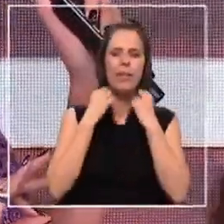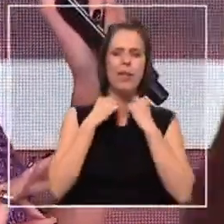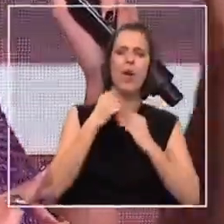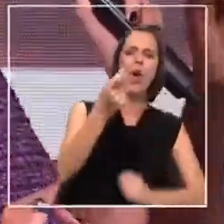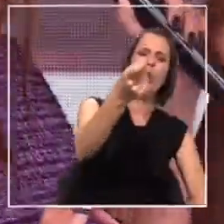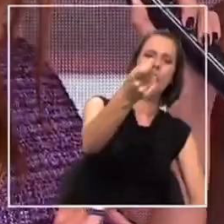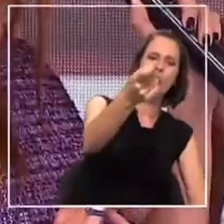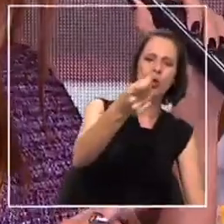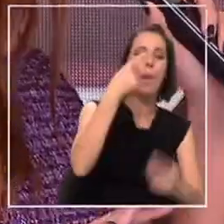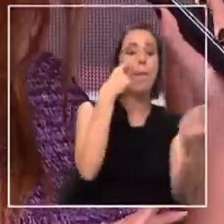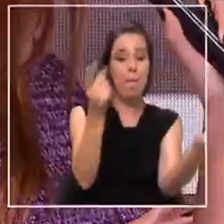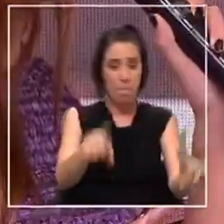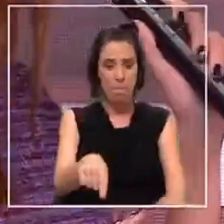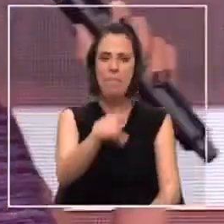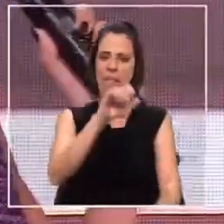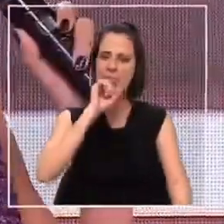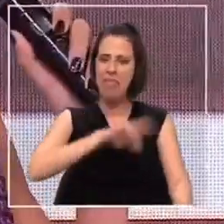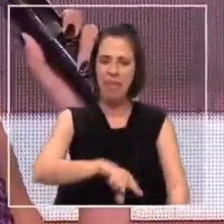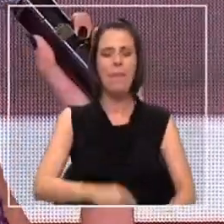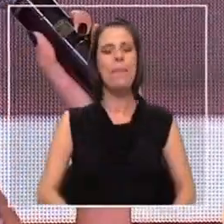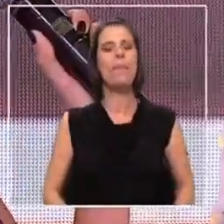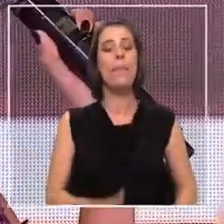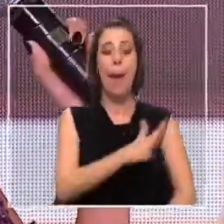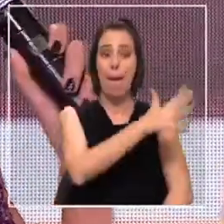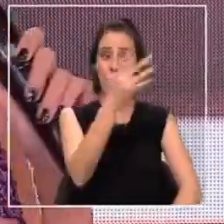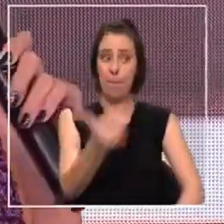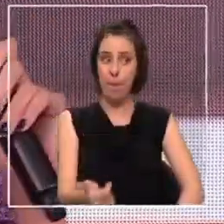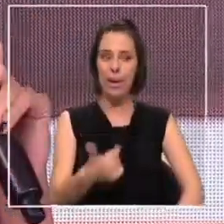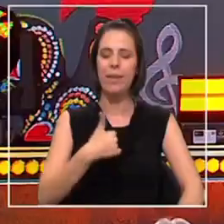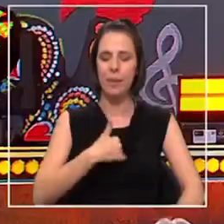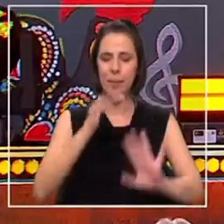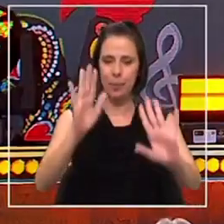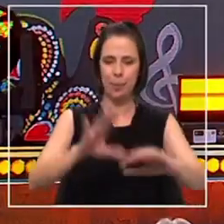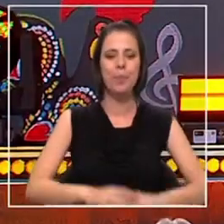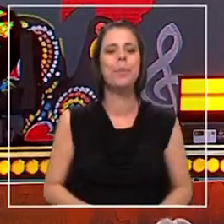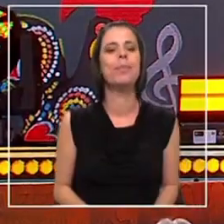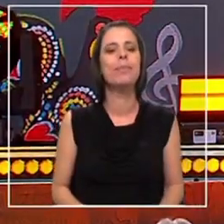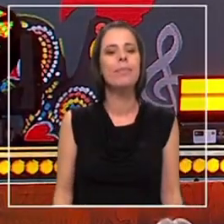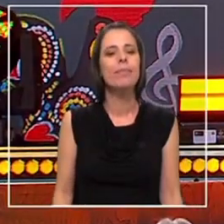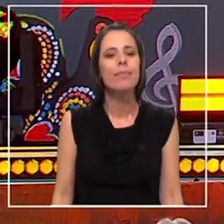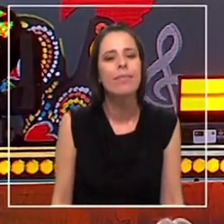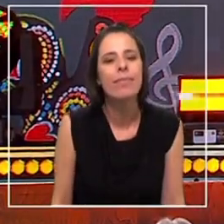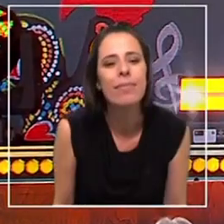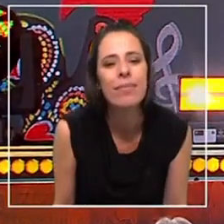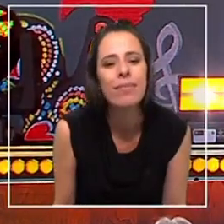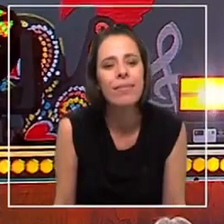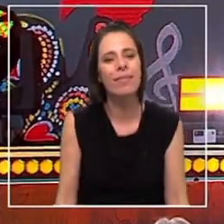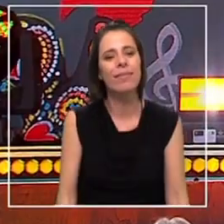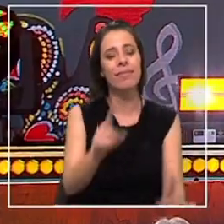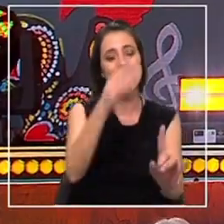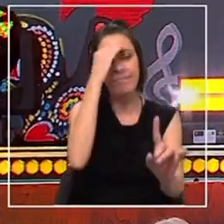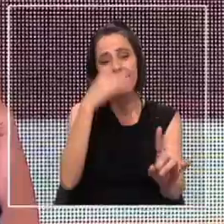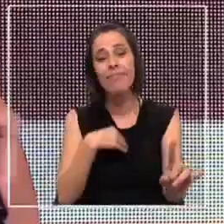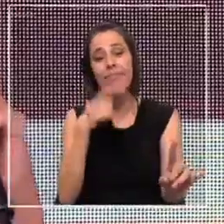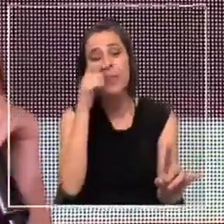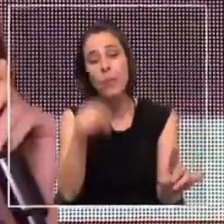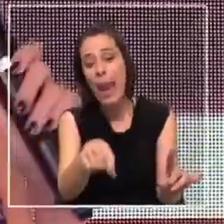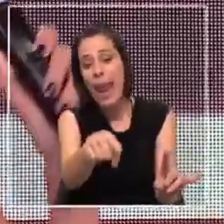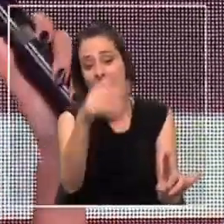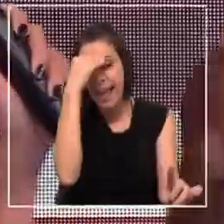mais uma vez na próxima vez a próxima vez eu já vou saber um bailarino